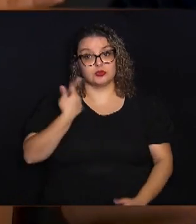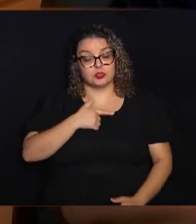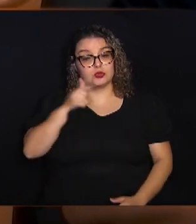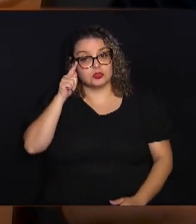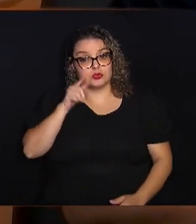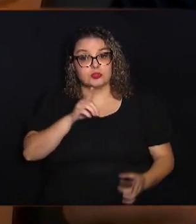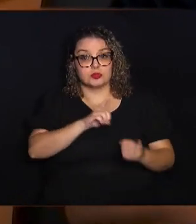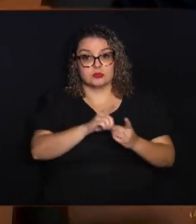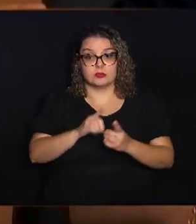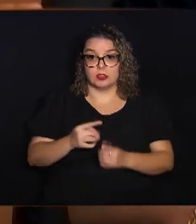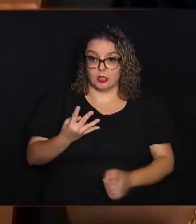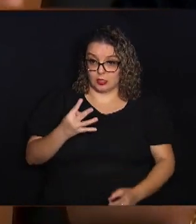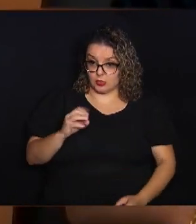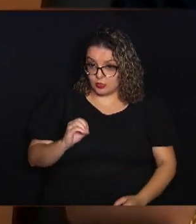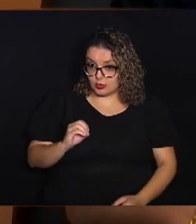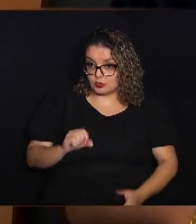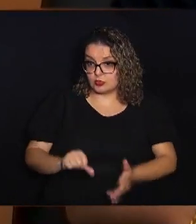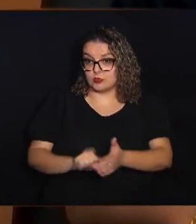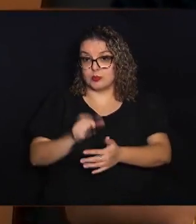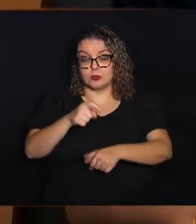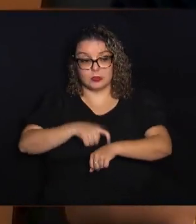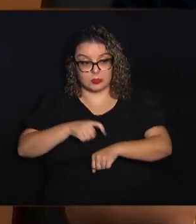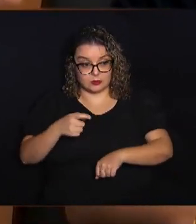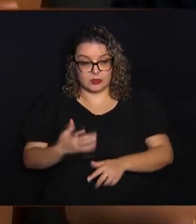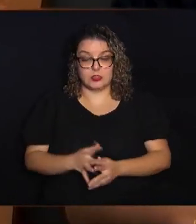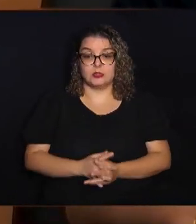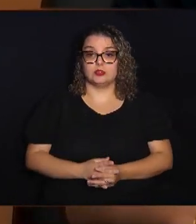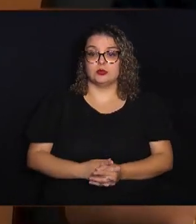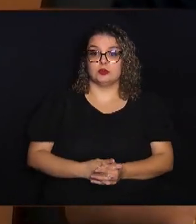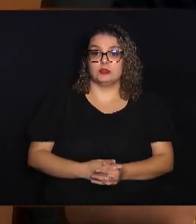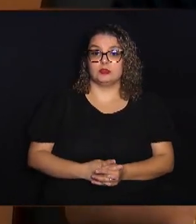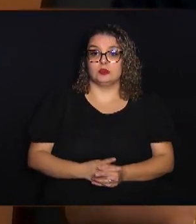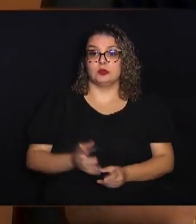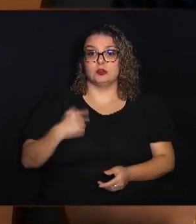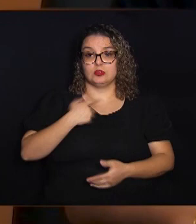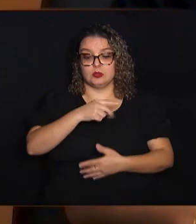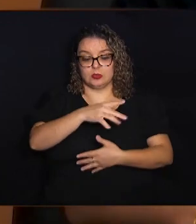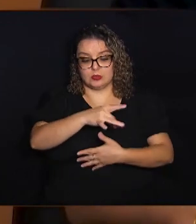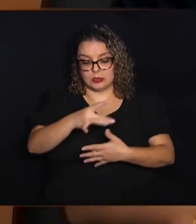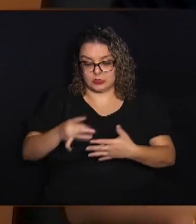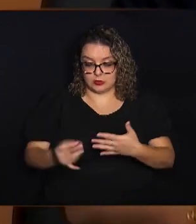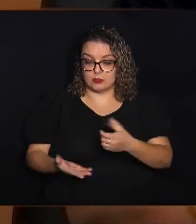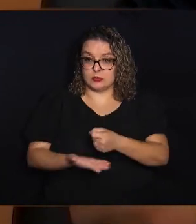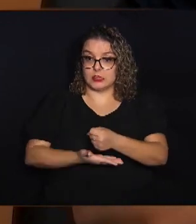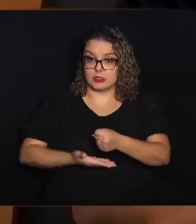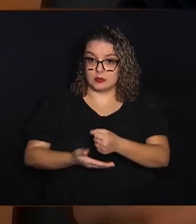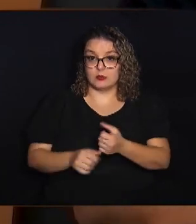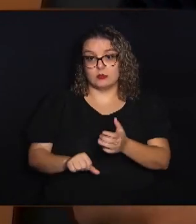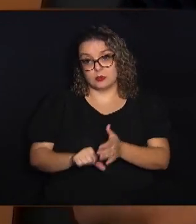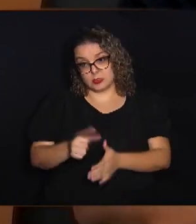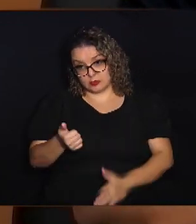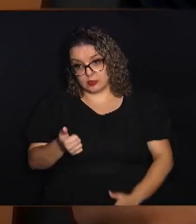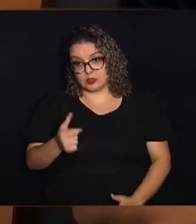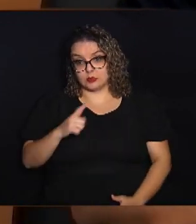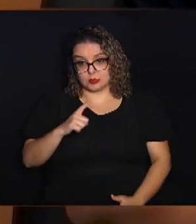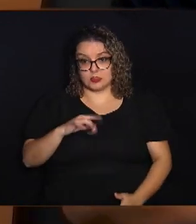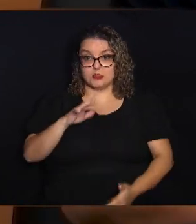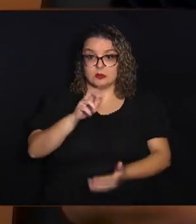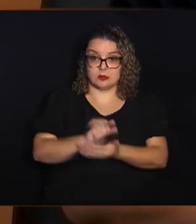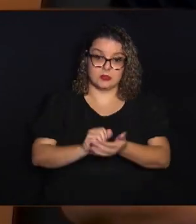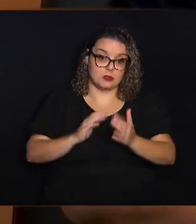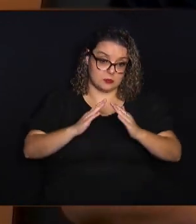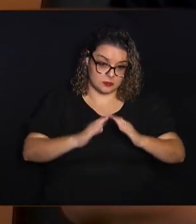atender 40 no primeiro momento. Então, nós colocamos como critério básico, primeiro, possuir cadastro